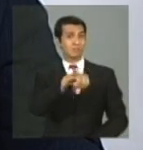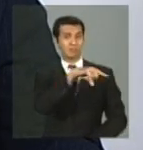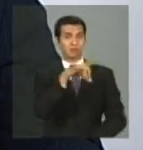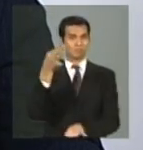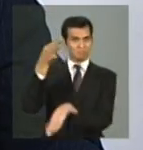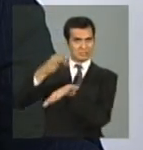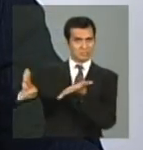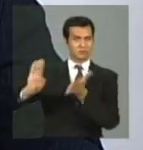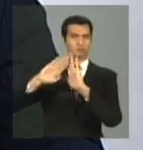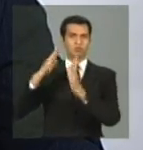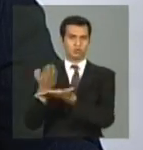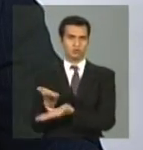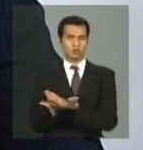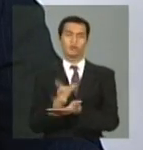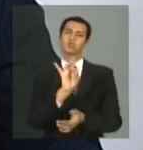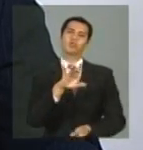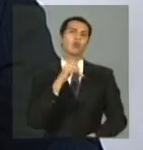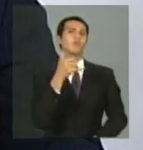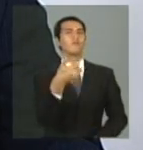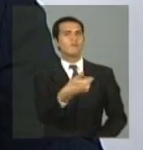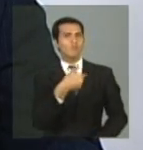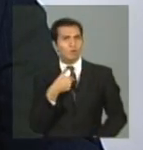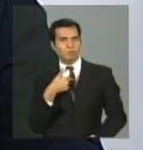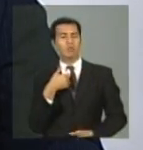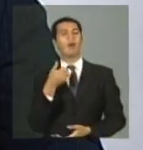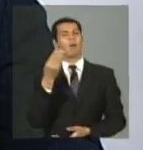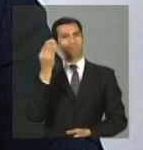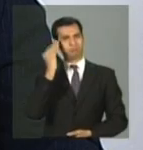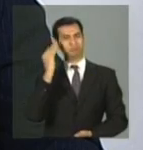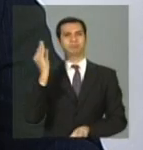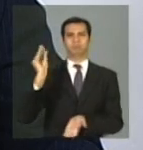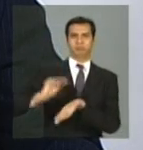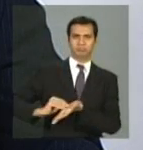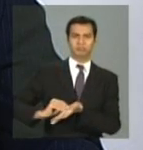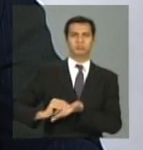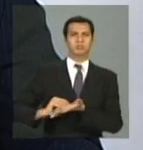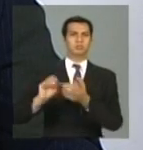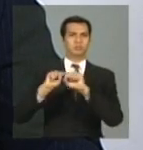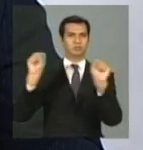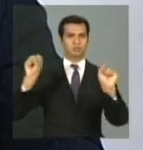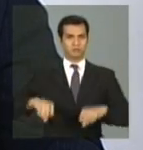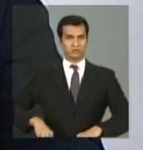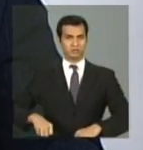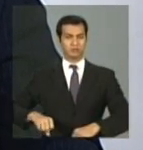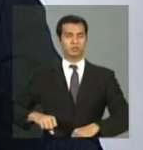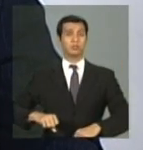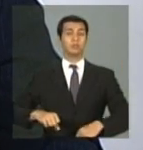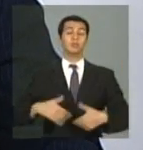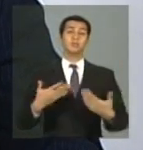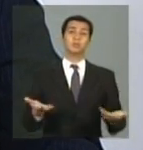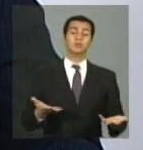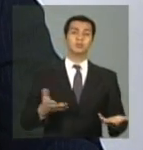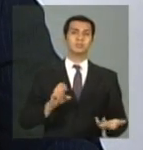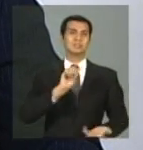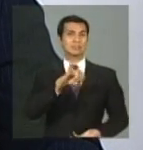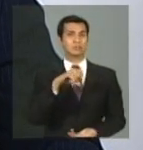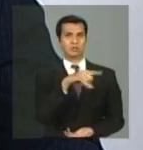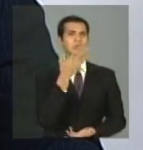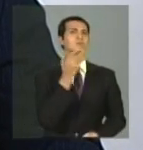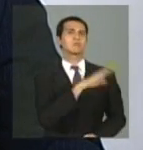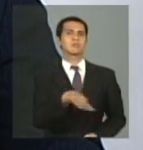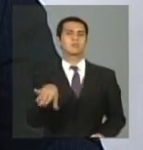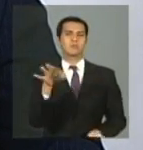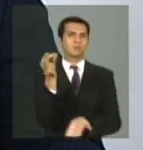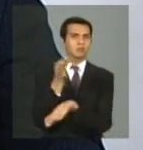só informacional, muito importante, mas informacional, ou seja, dos nossos sistemas que não pegaram. Se não tiver matriculado em